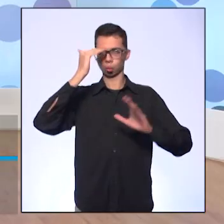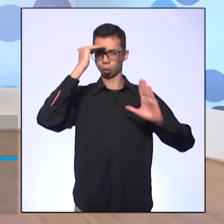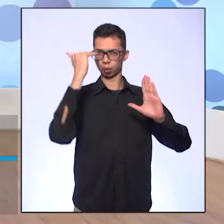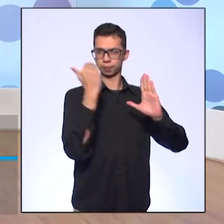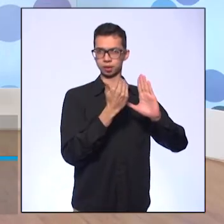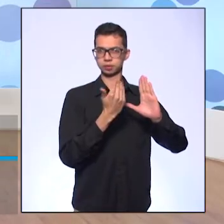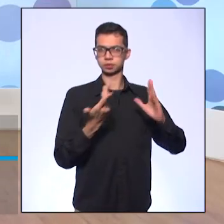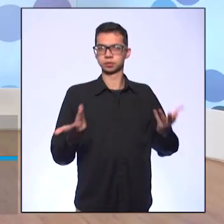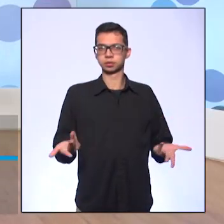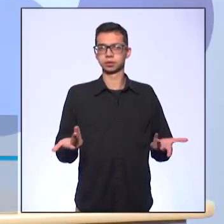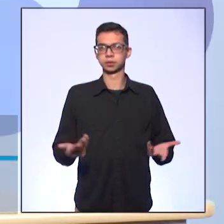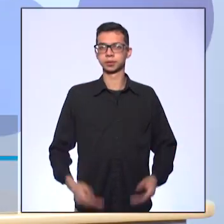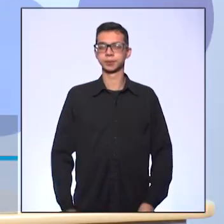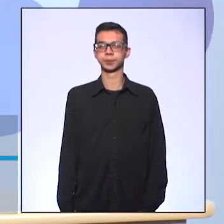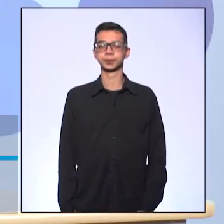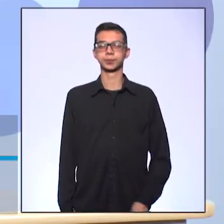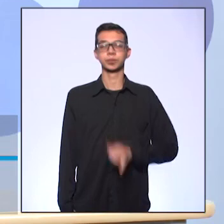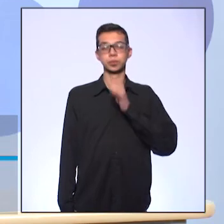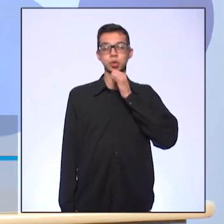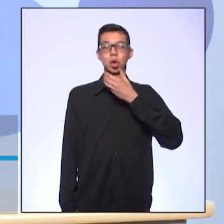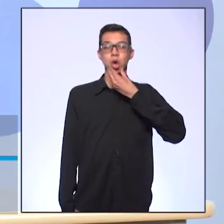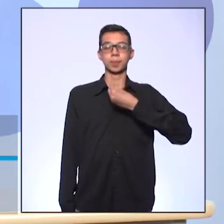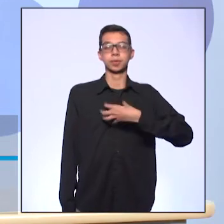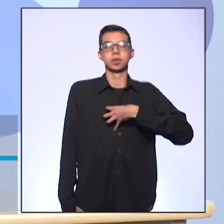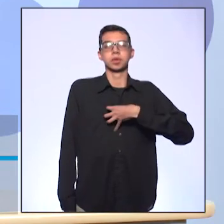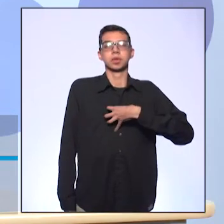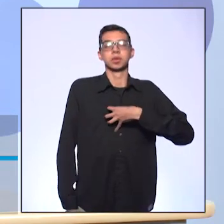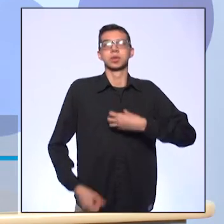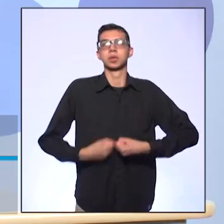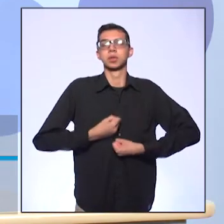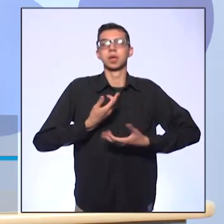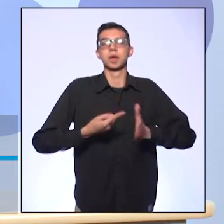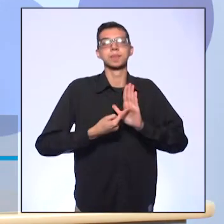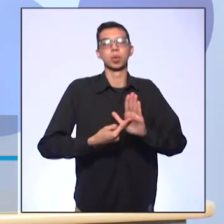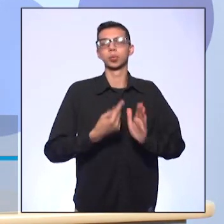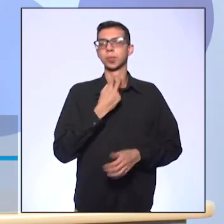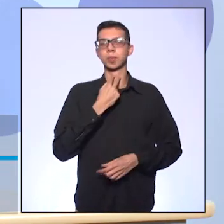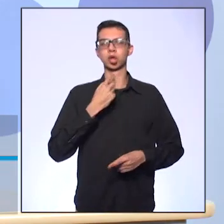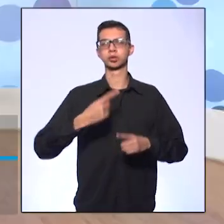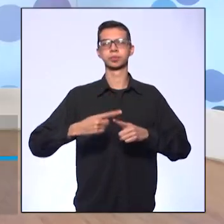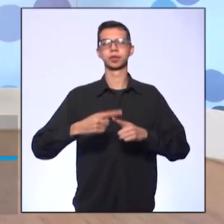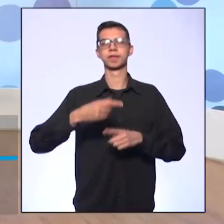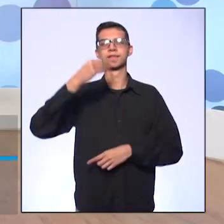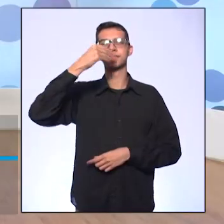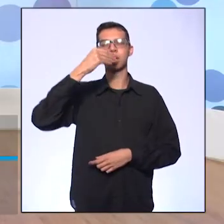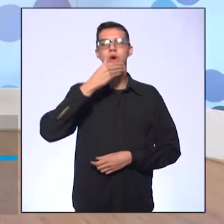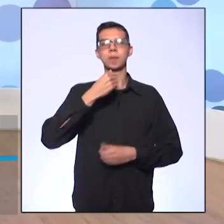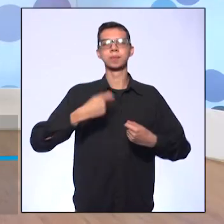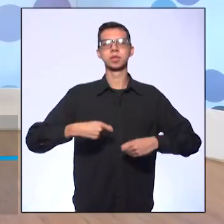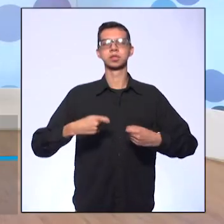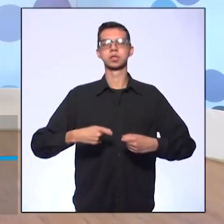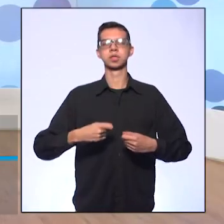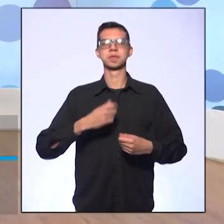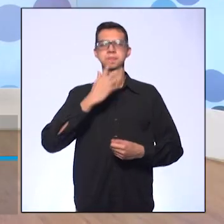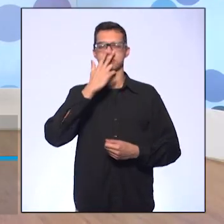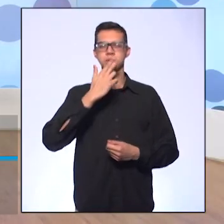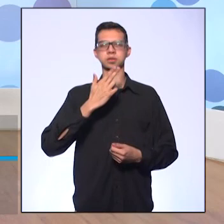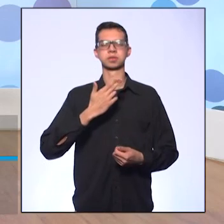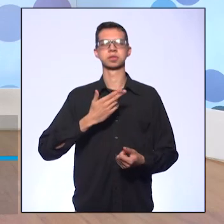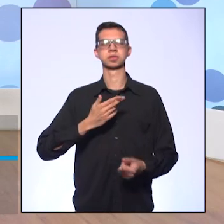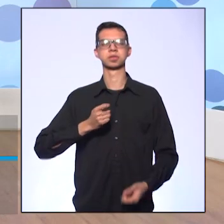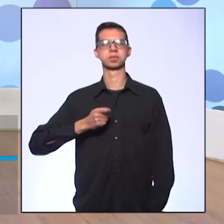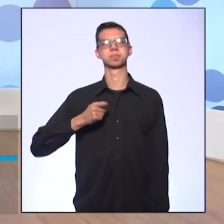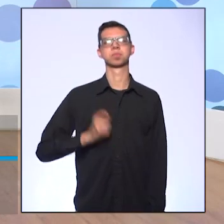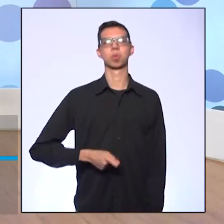pode demonstrar sentimento porque é fraqueza, Isso, ele tem que ser bruto. E uma mulher de caráter tem que obedecer ao homem, essas